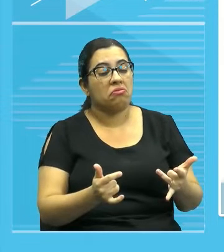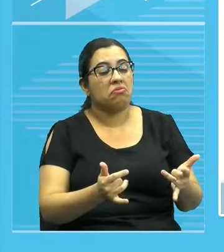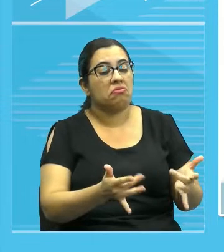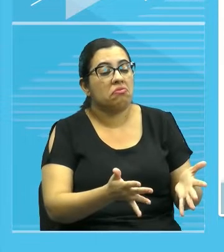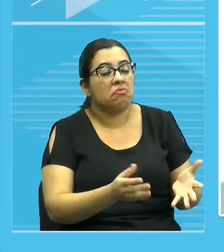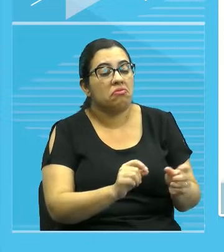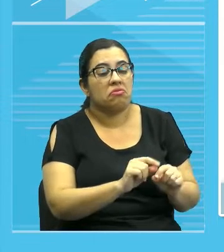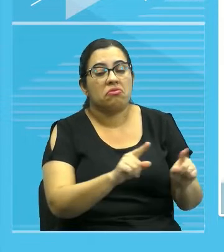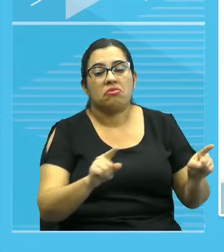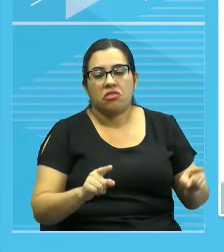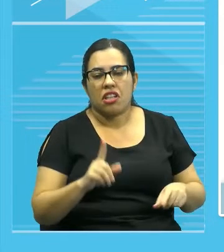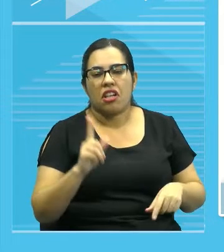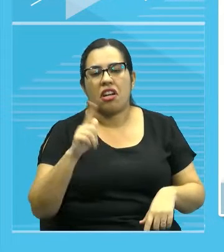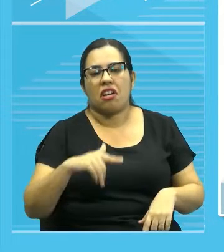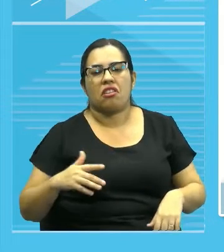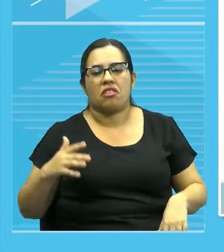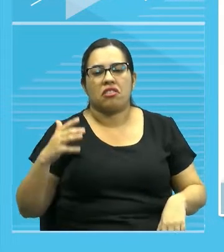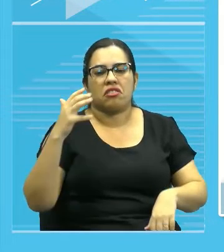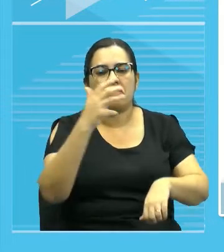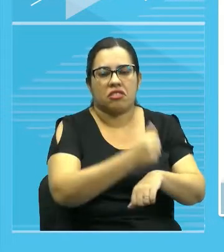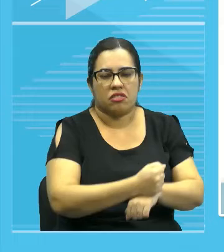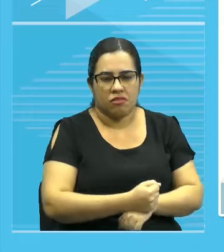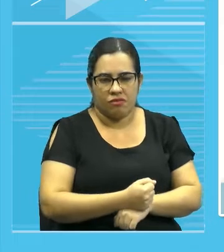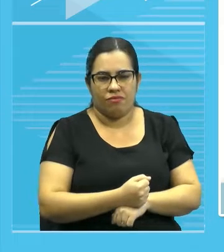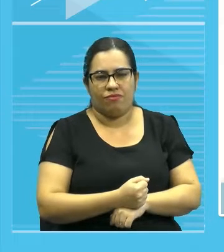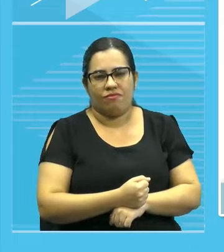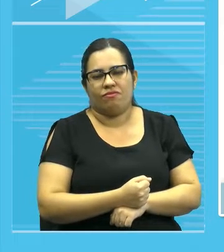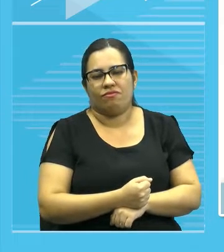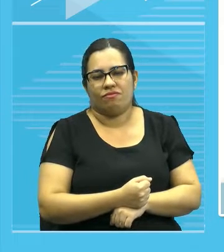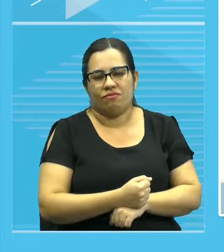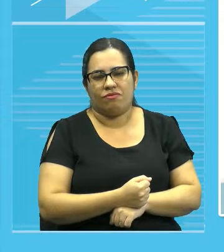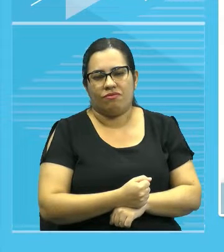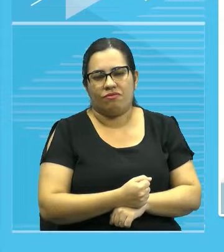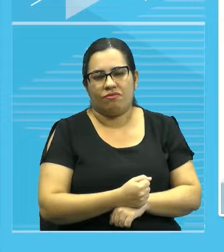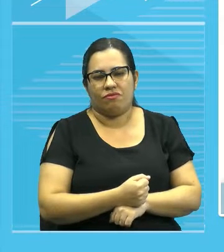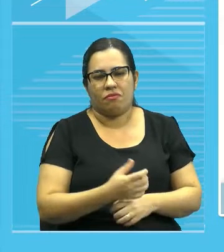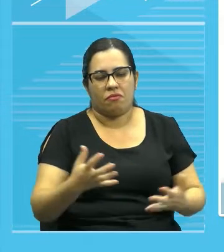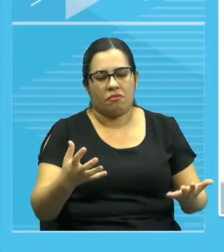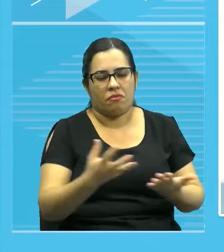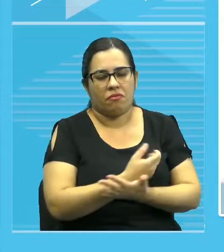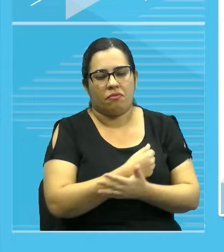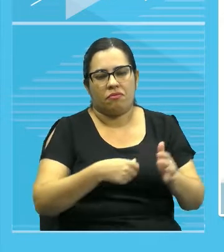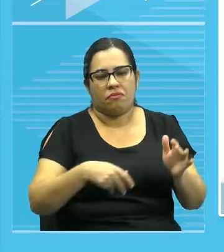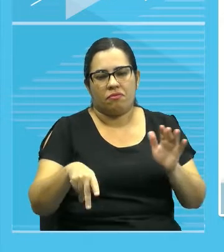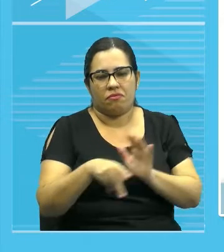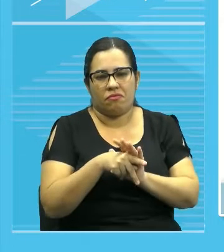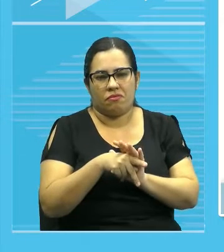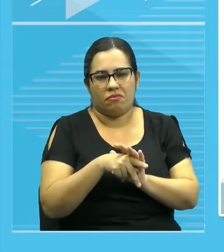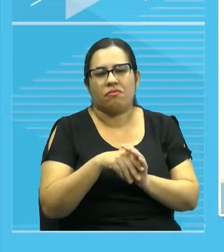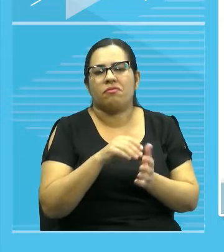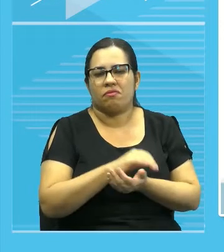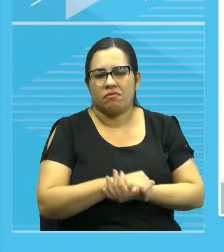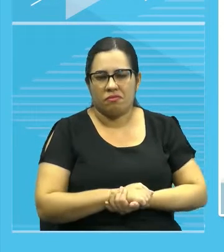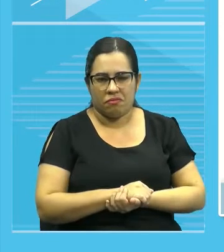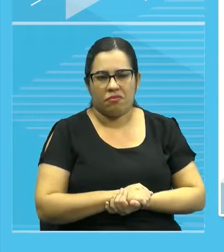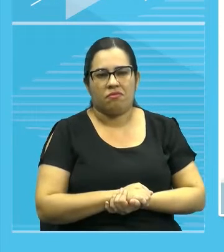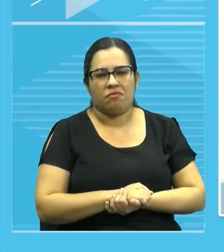por usurpar para ser usurpado o que restou para ser usurpado tá